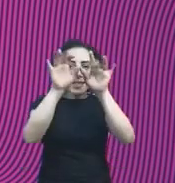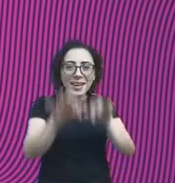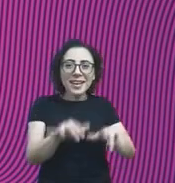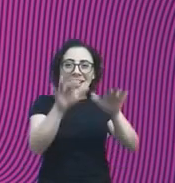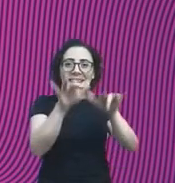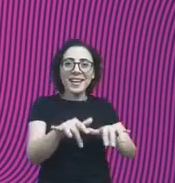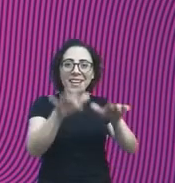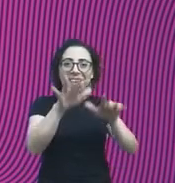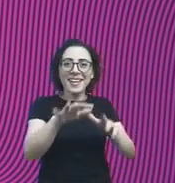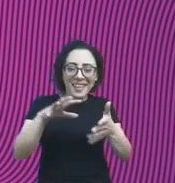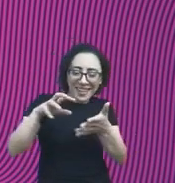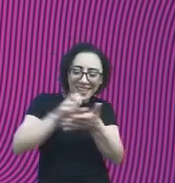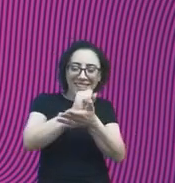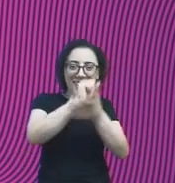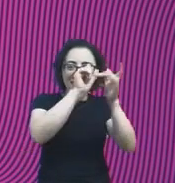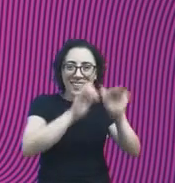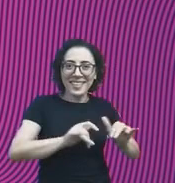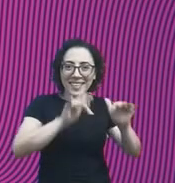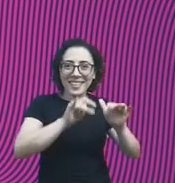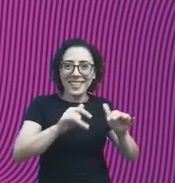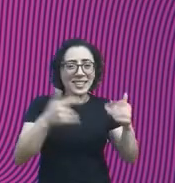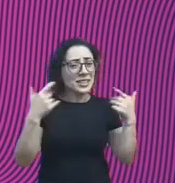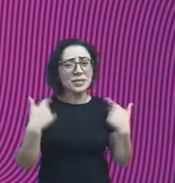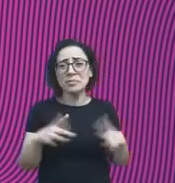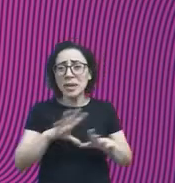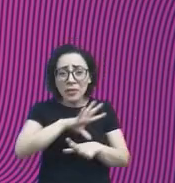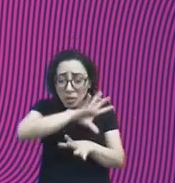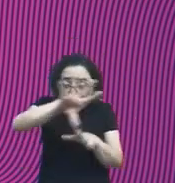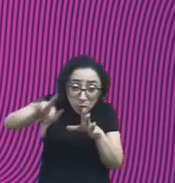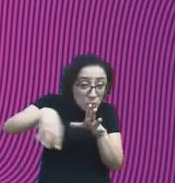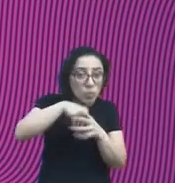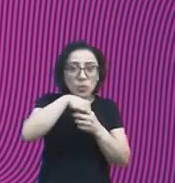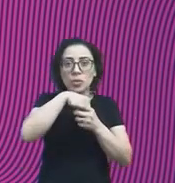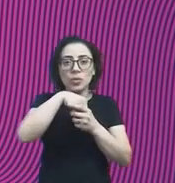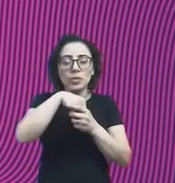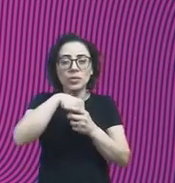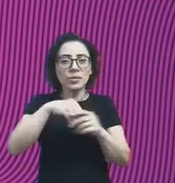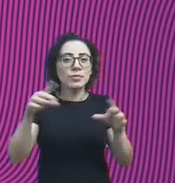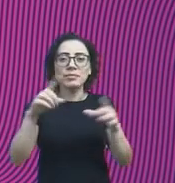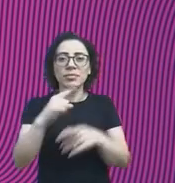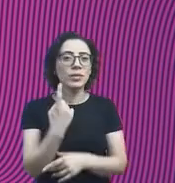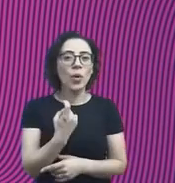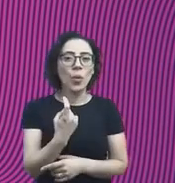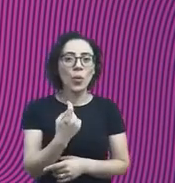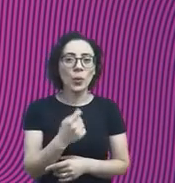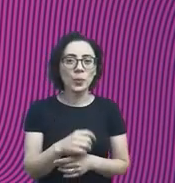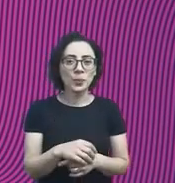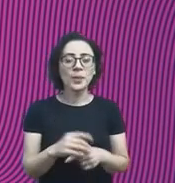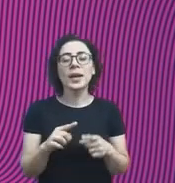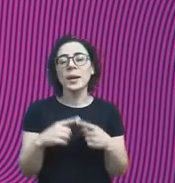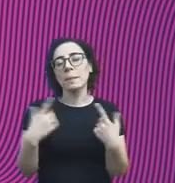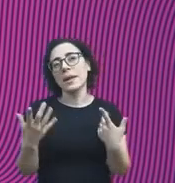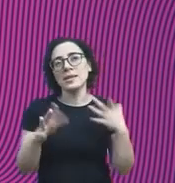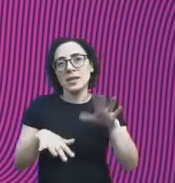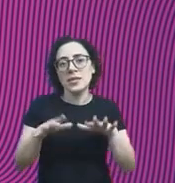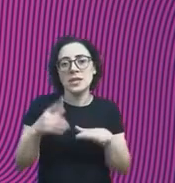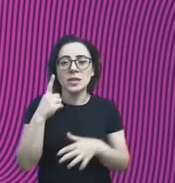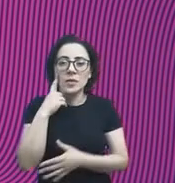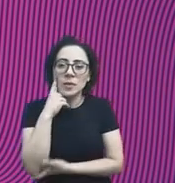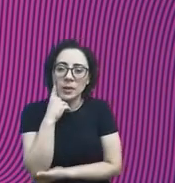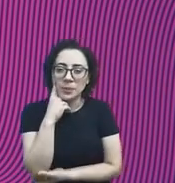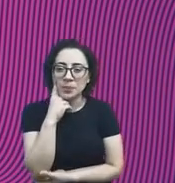olhos. O que a gente acha é que talvez fosse melhor centrar a discussão não sobre se vai ter